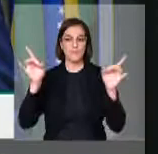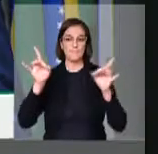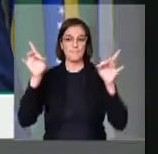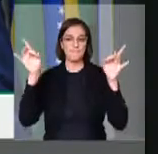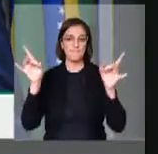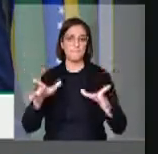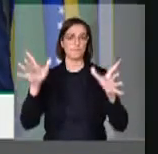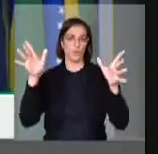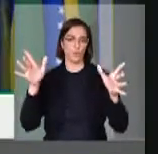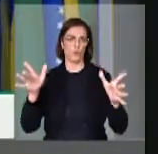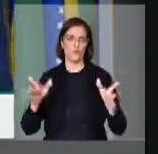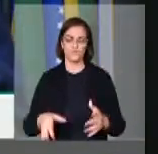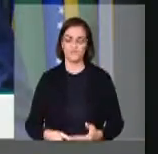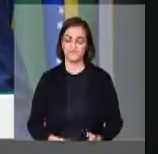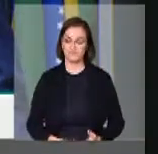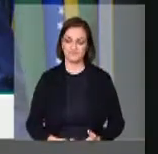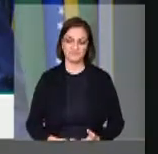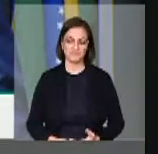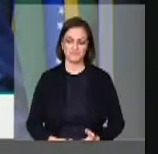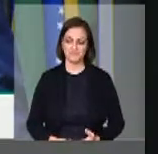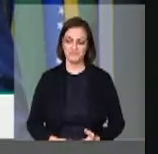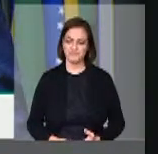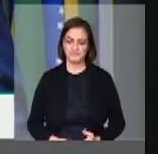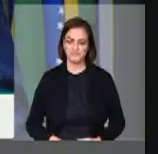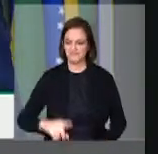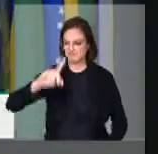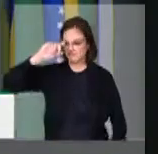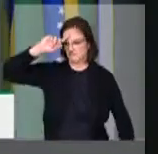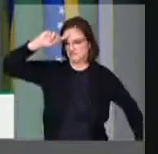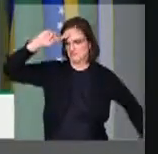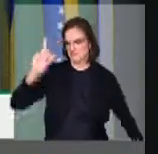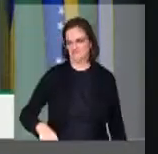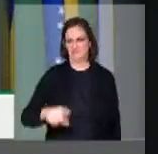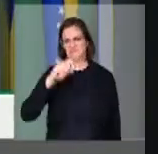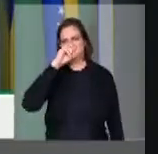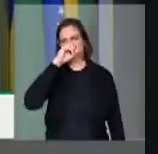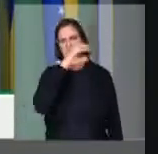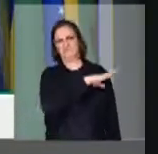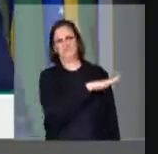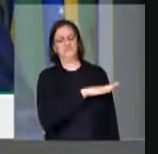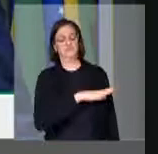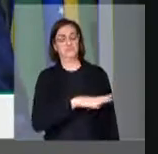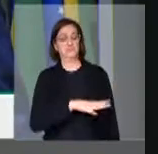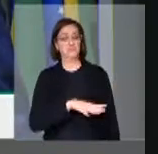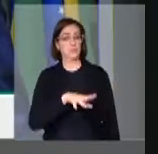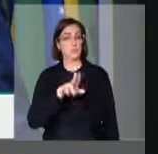autoritarismo nunca visto em sua história republicana